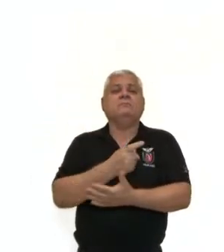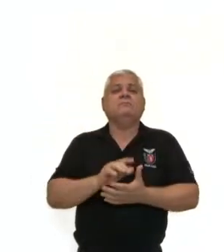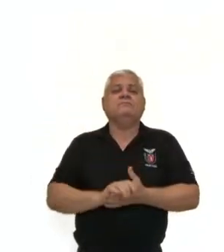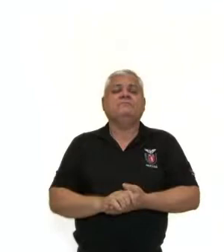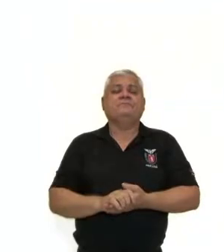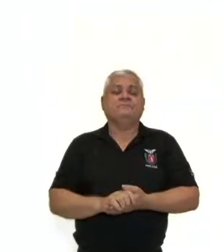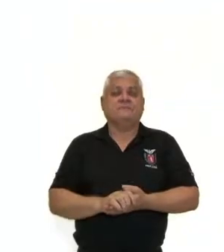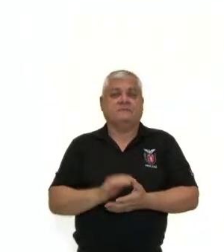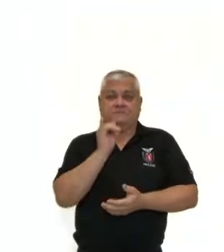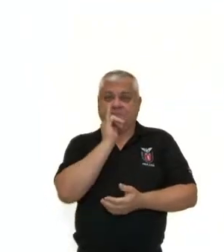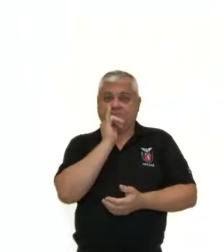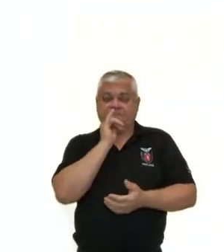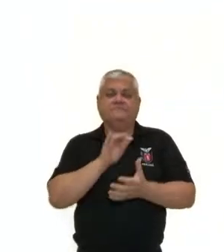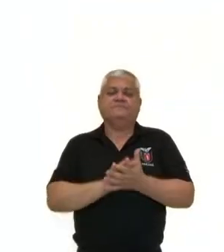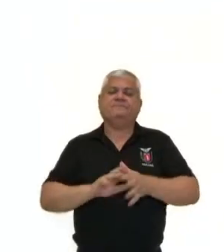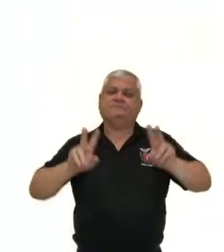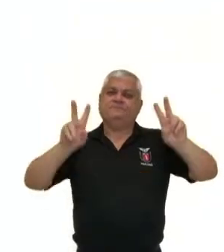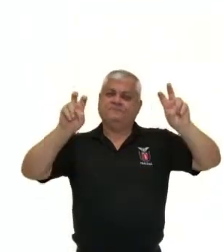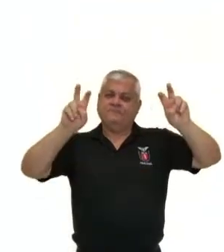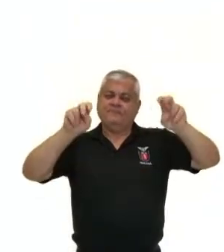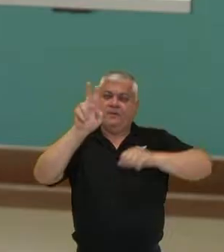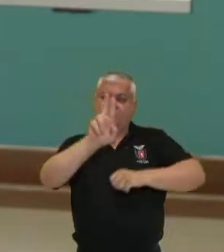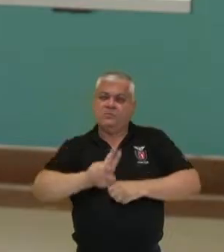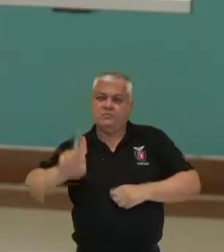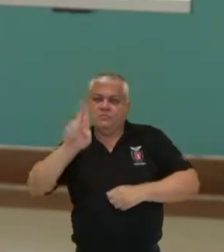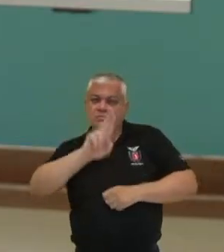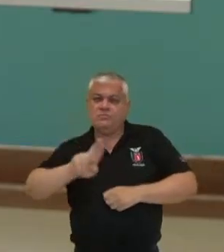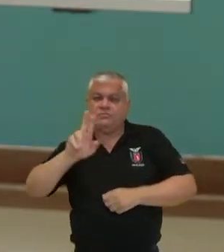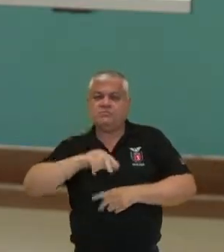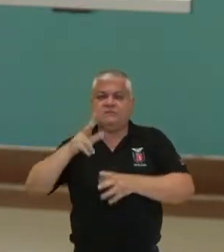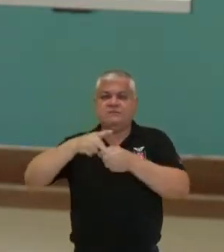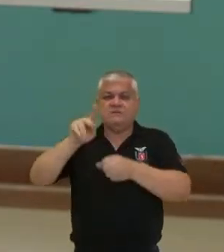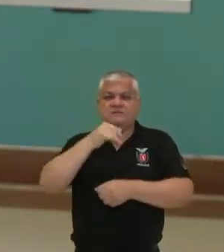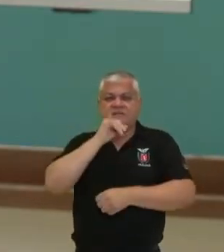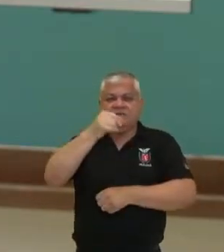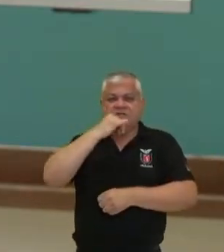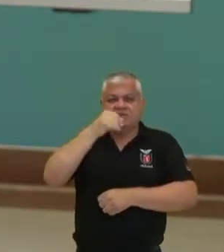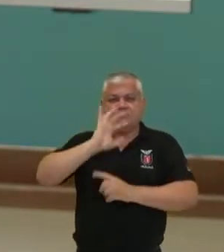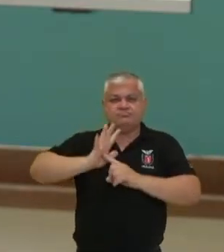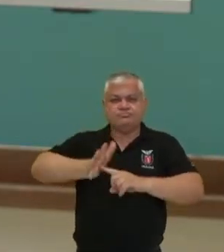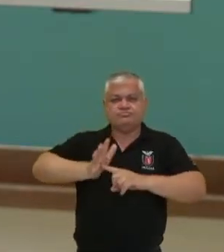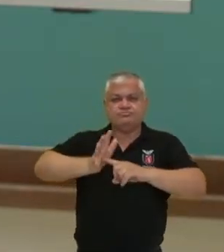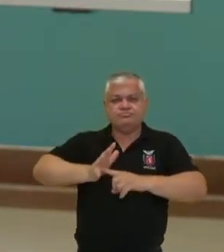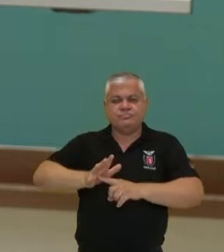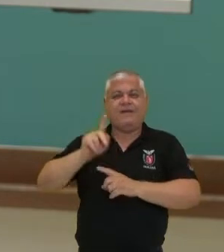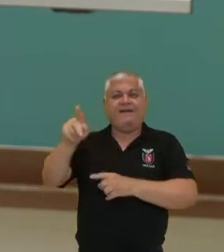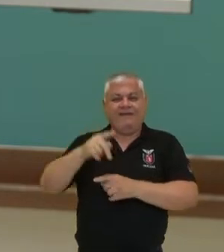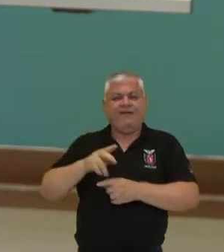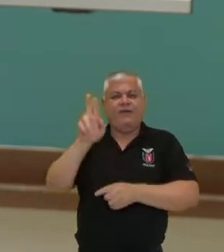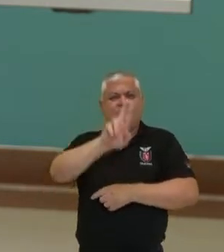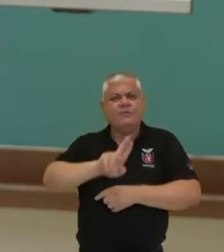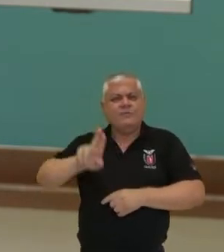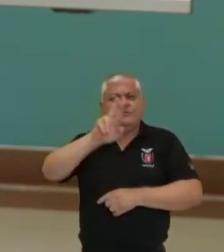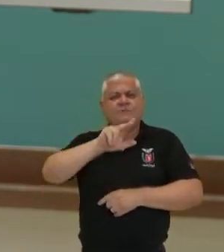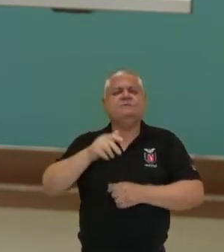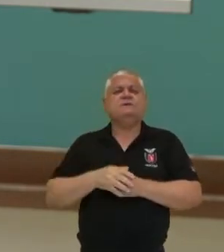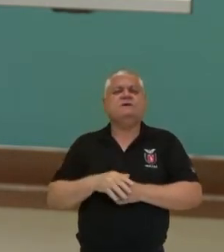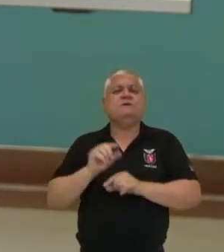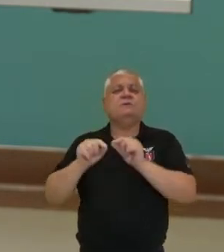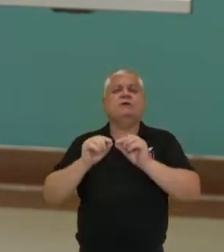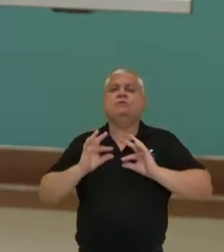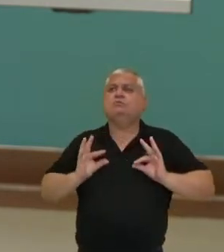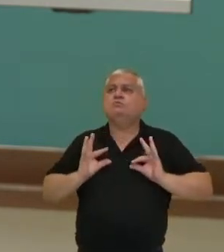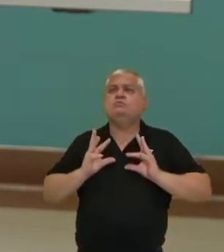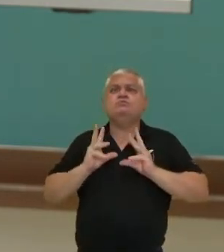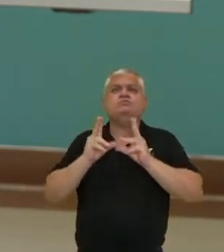e quando nós falamos dessa utilização de fonte de energia é desse uso do petróleo da atualidade